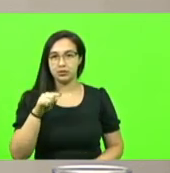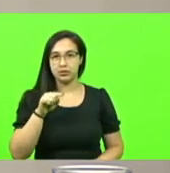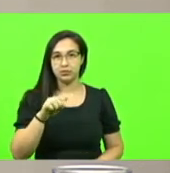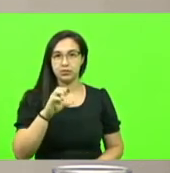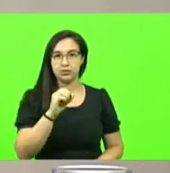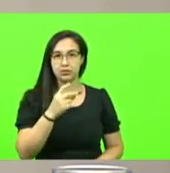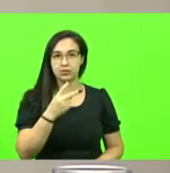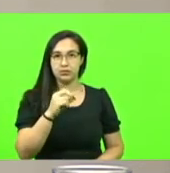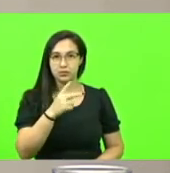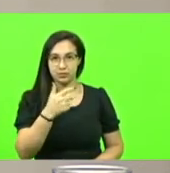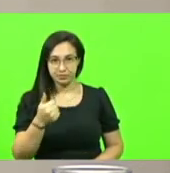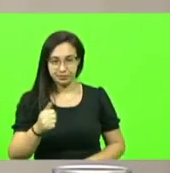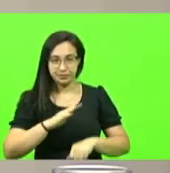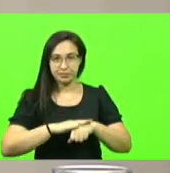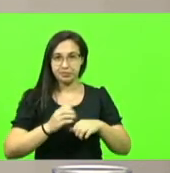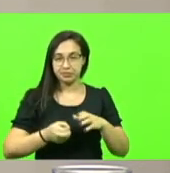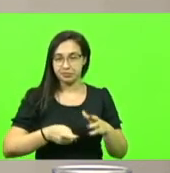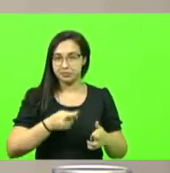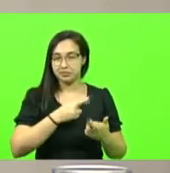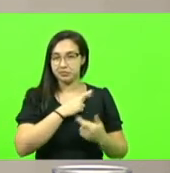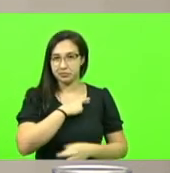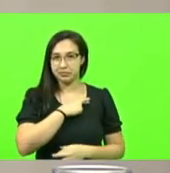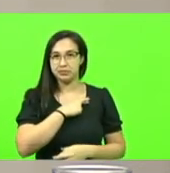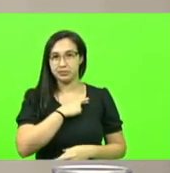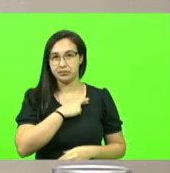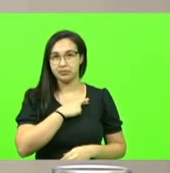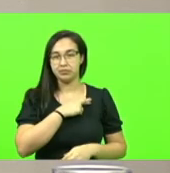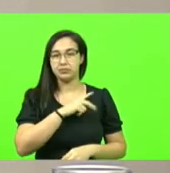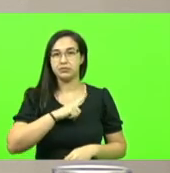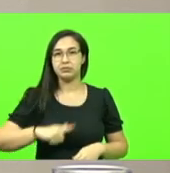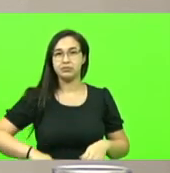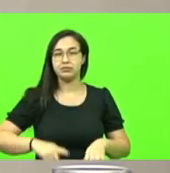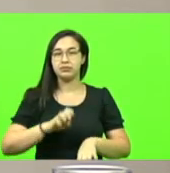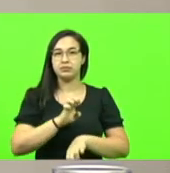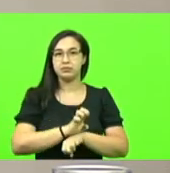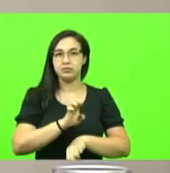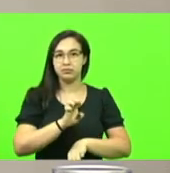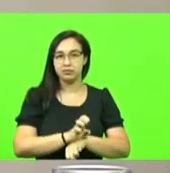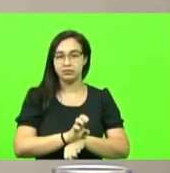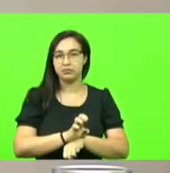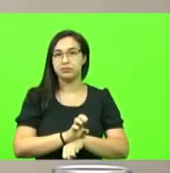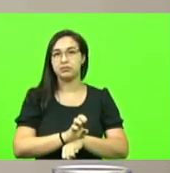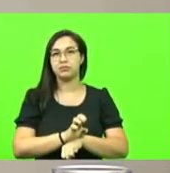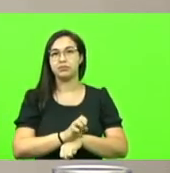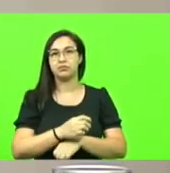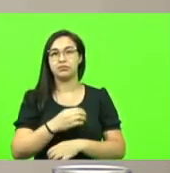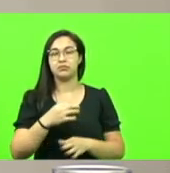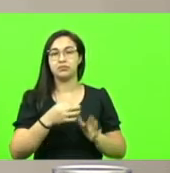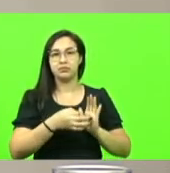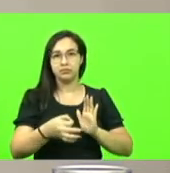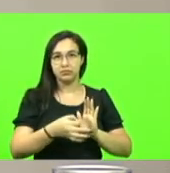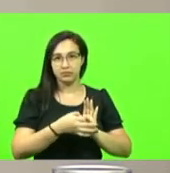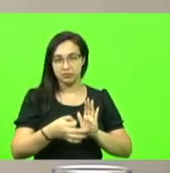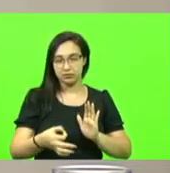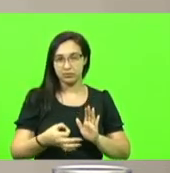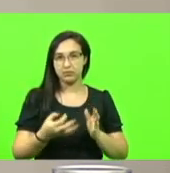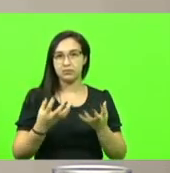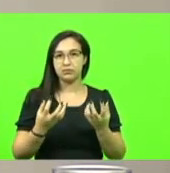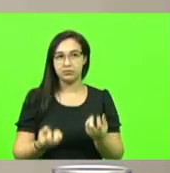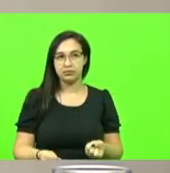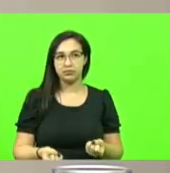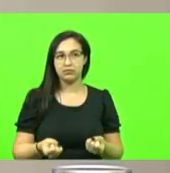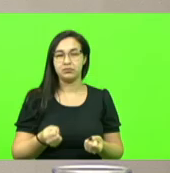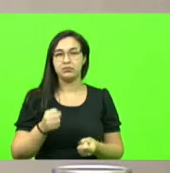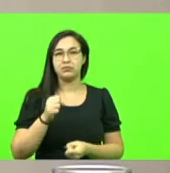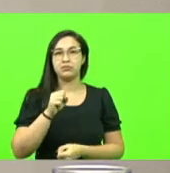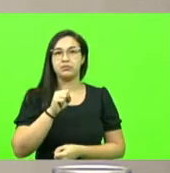297.0/2021, autor Governo do Estado, autoriza a doação de imóvel no município de São José, com pareceres favoráveis das comissões de Constituição e Justiça,